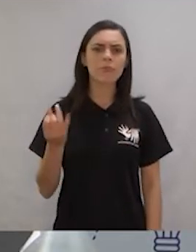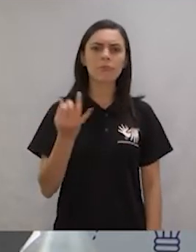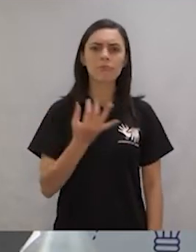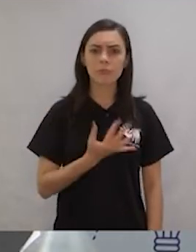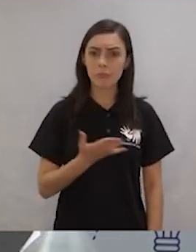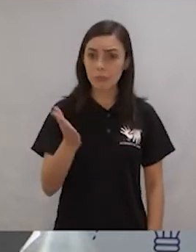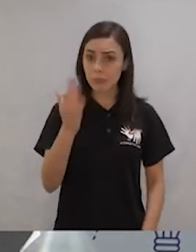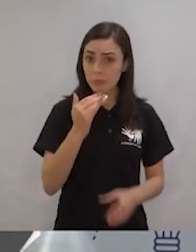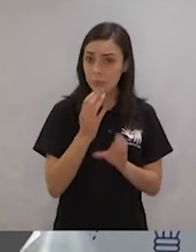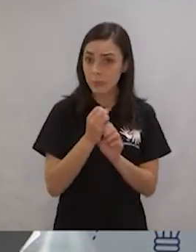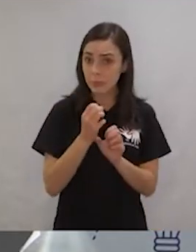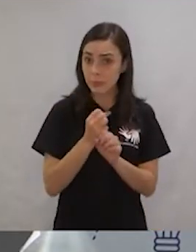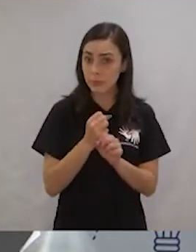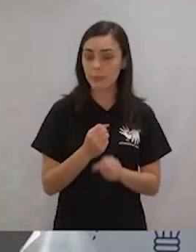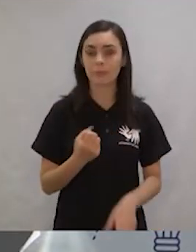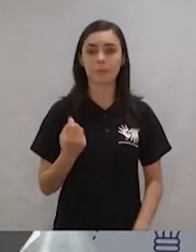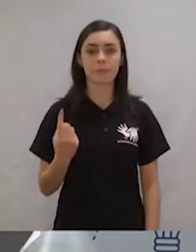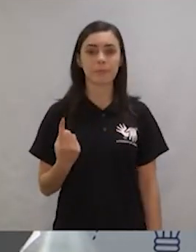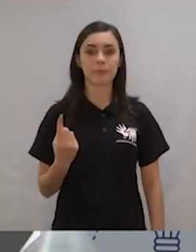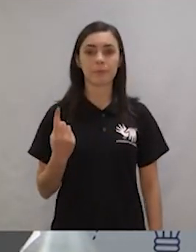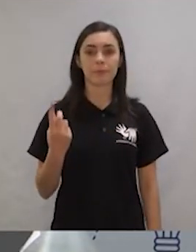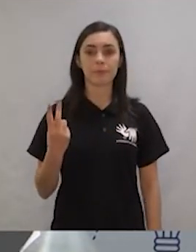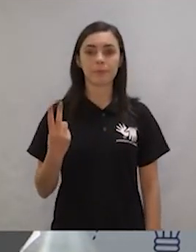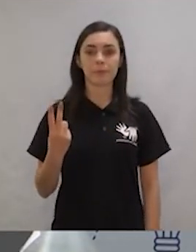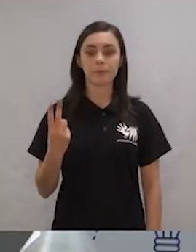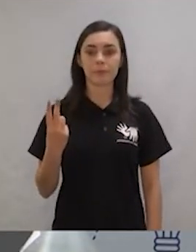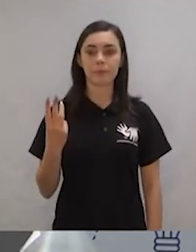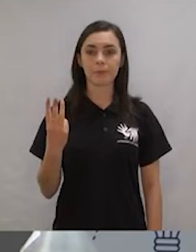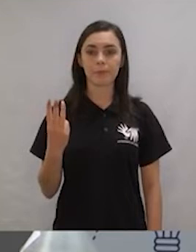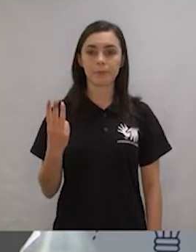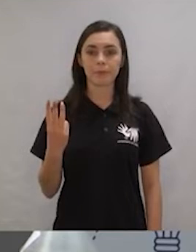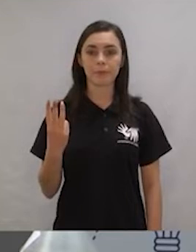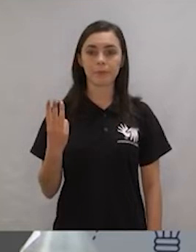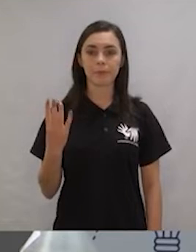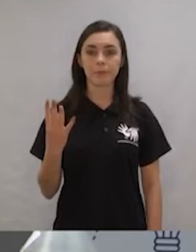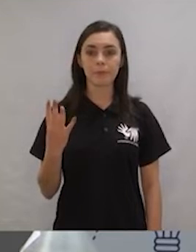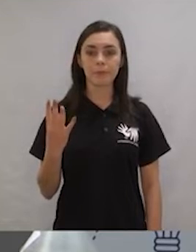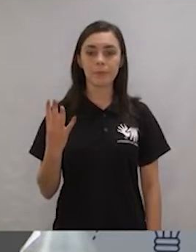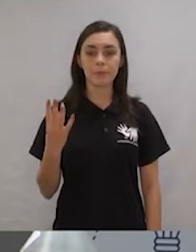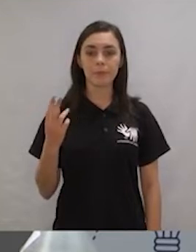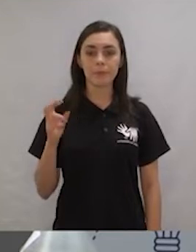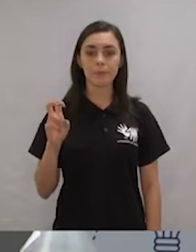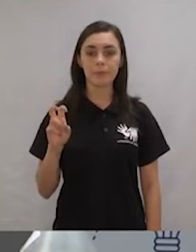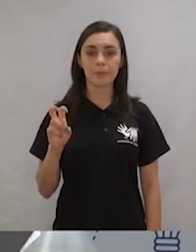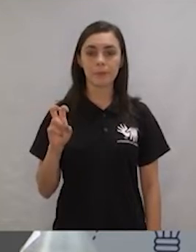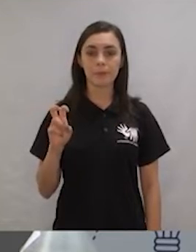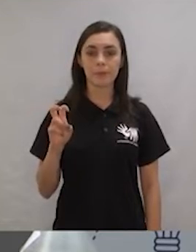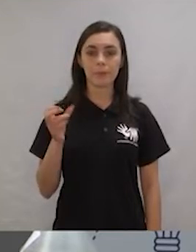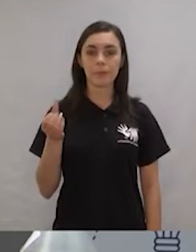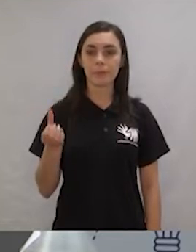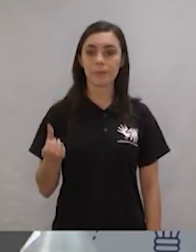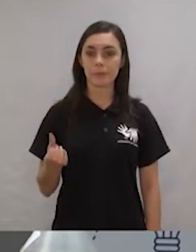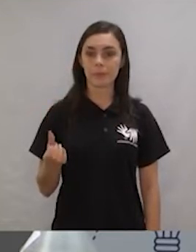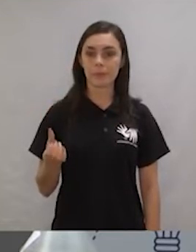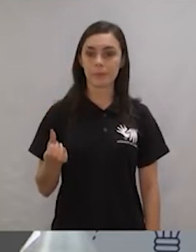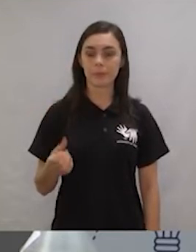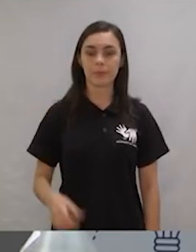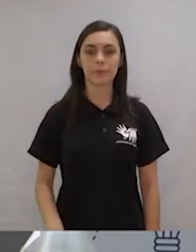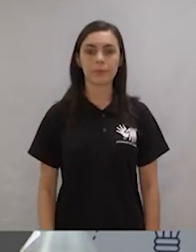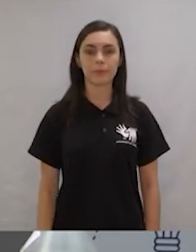lápis? Vamos contar? 1, 2, 3, 4,